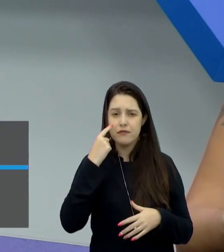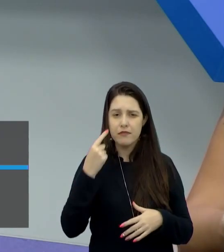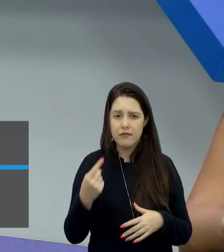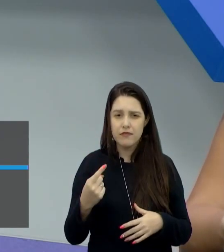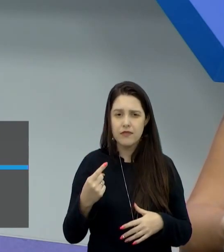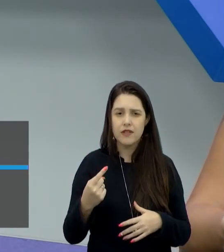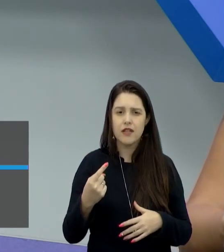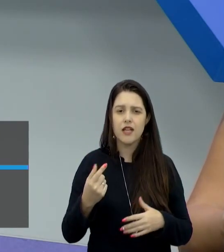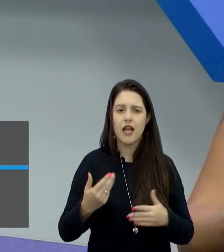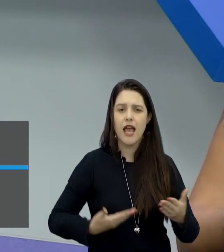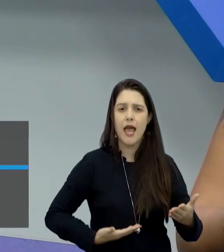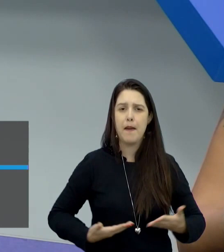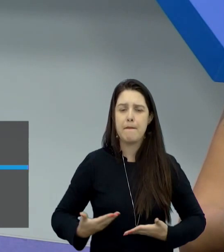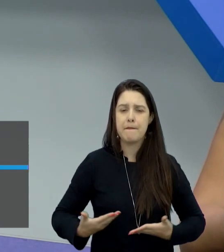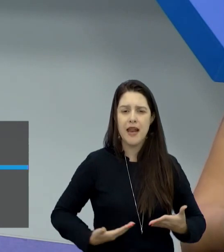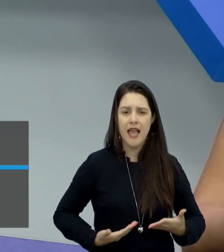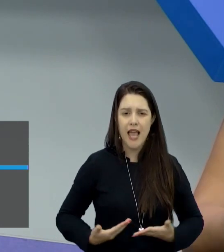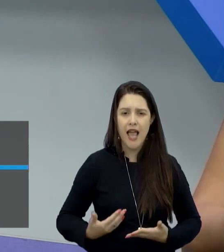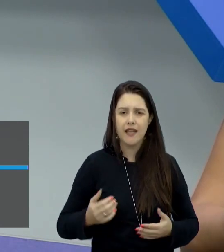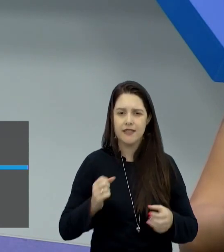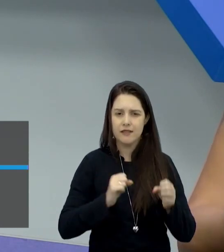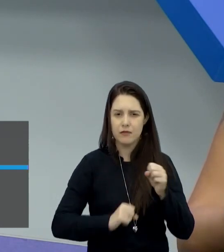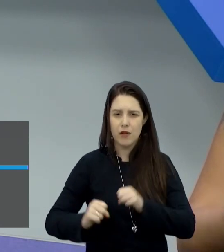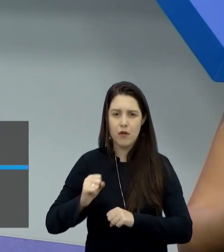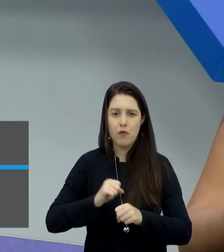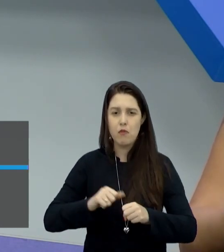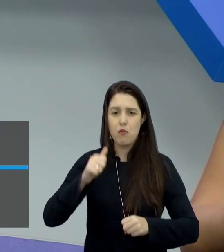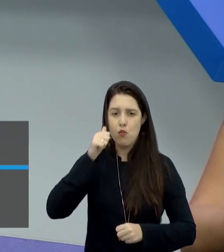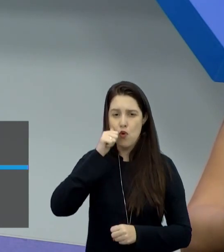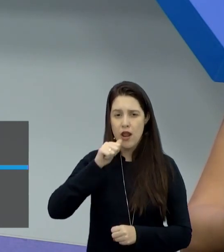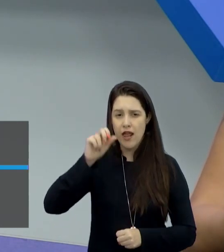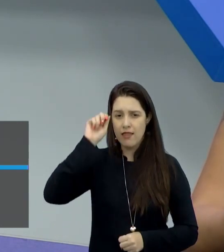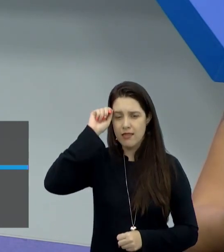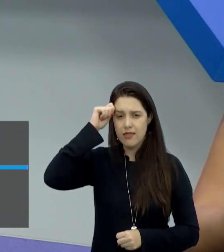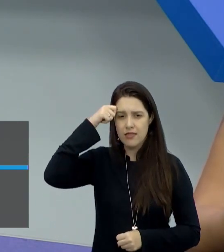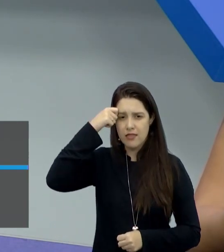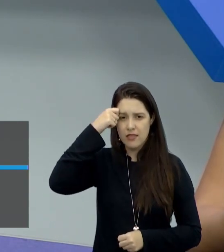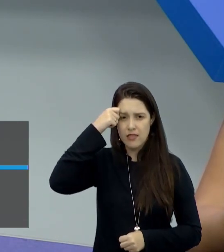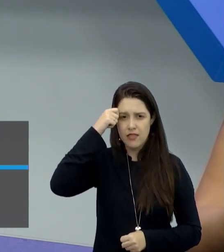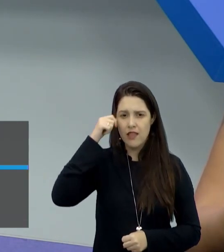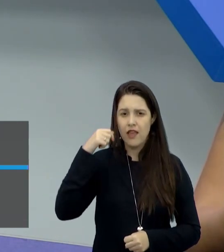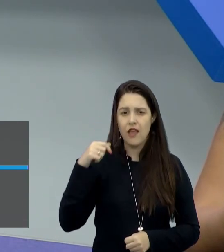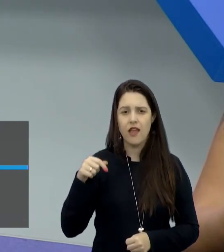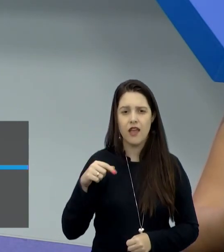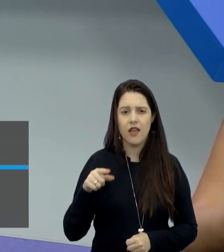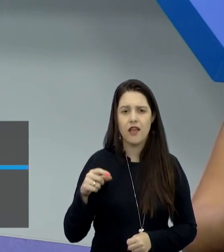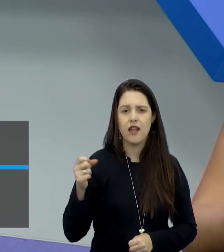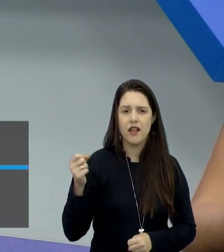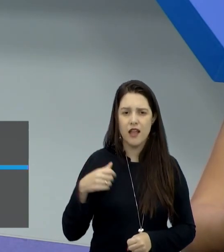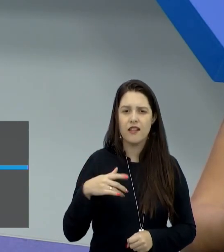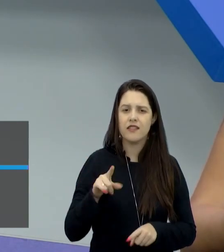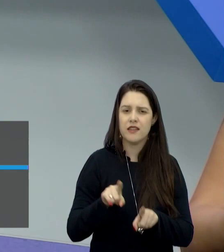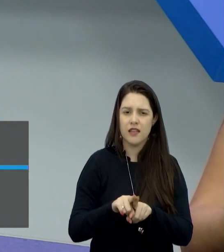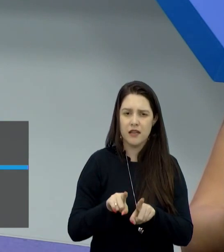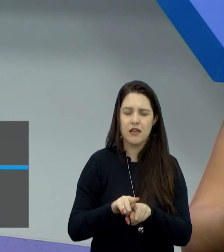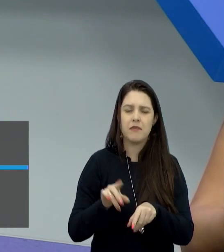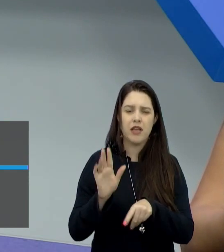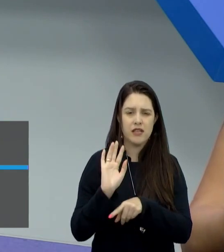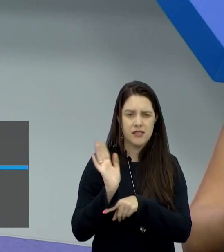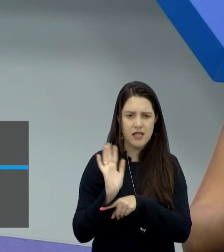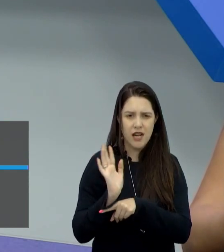uma empregada doméstica, seria uma mulher negra numa novela. Ela não seria a protagonista. Ou no cinema também a mesma